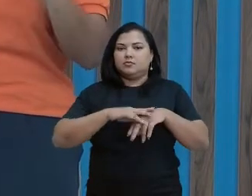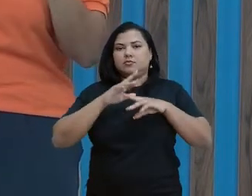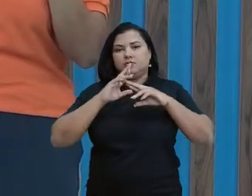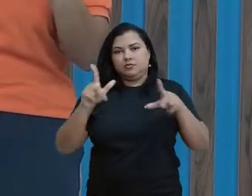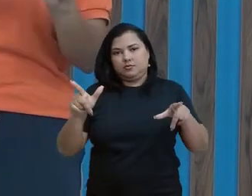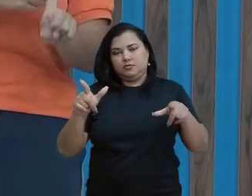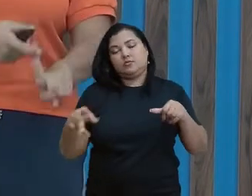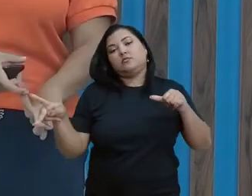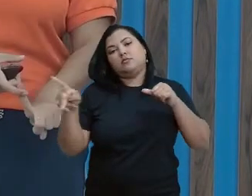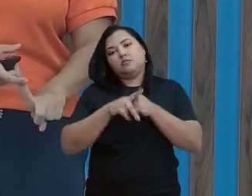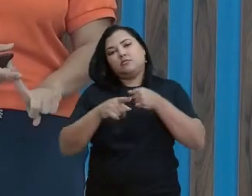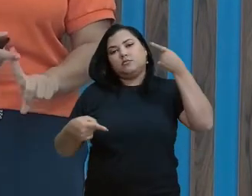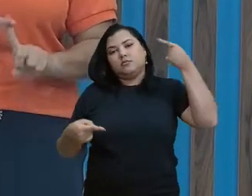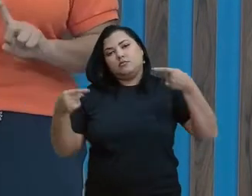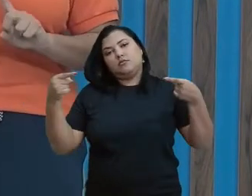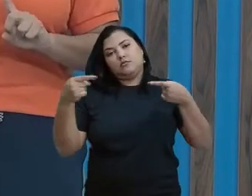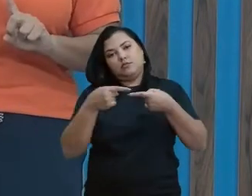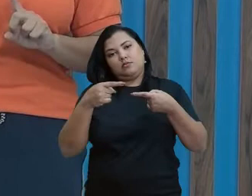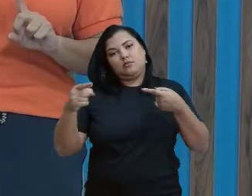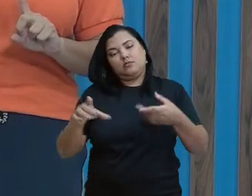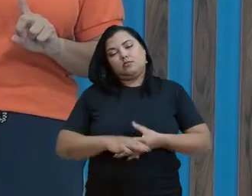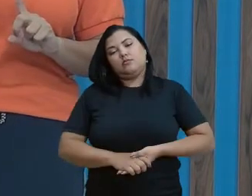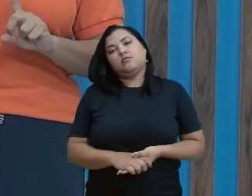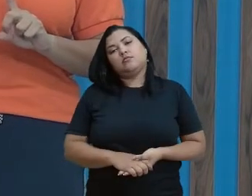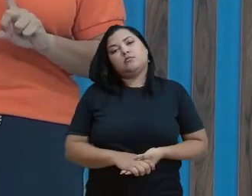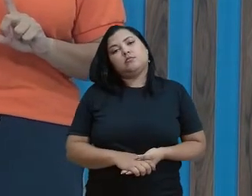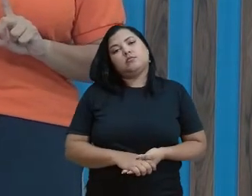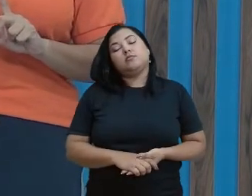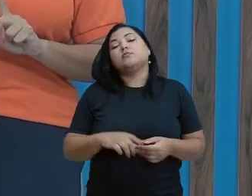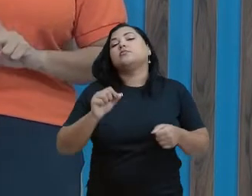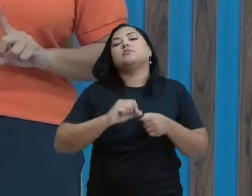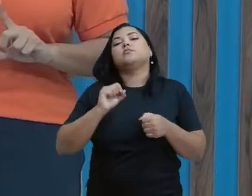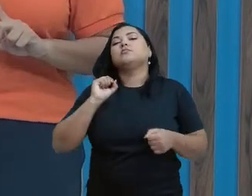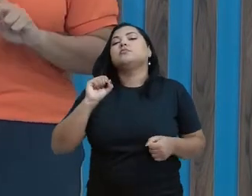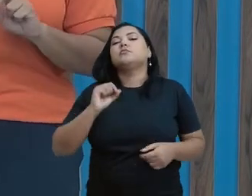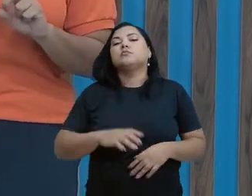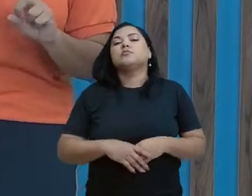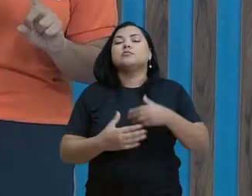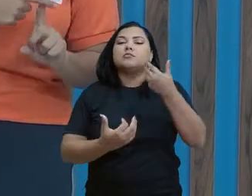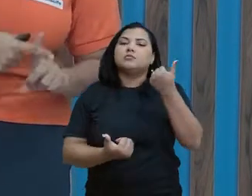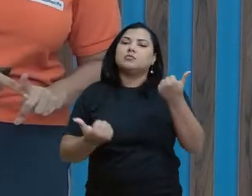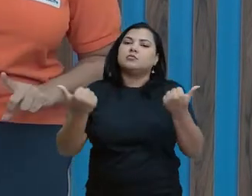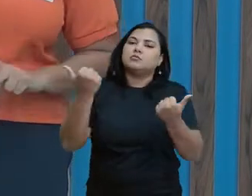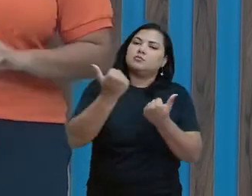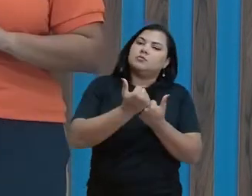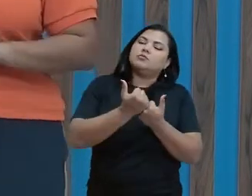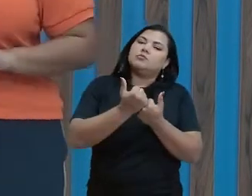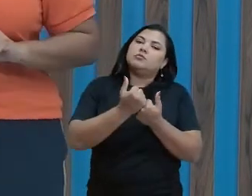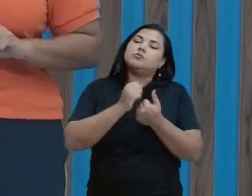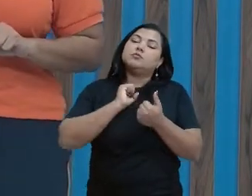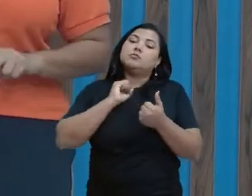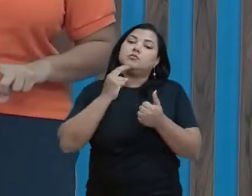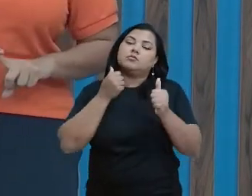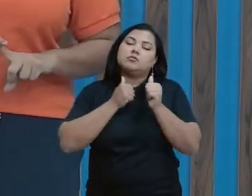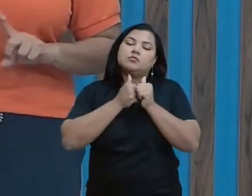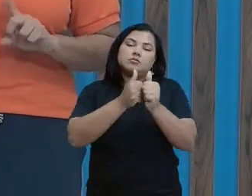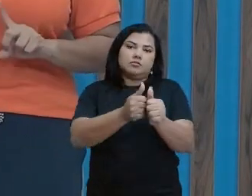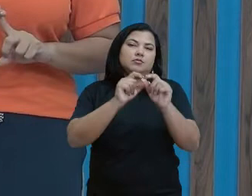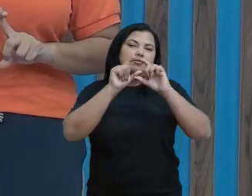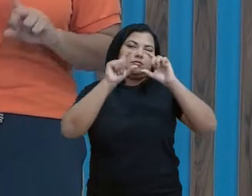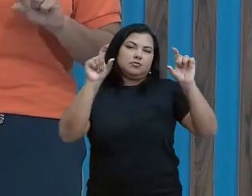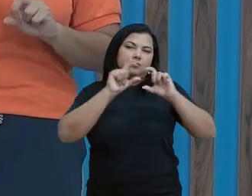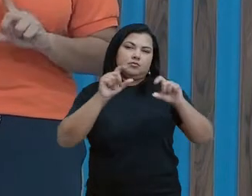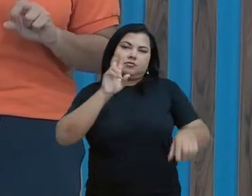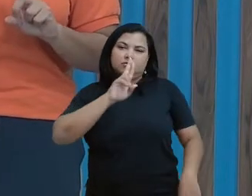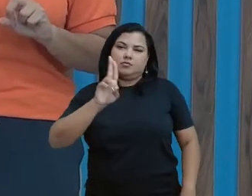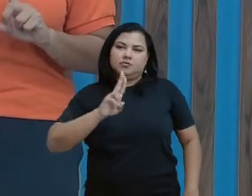ele é um pronome relativo, e porque é um pronome relativo, ele faz o quê? Substitui ou acompanha os nomes. Lembrando